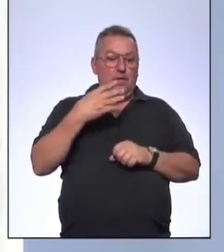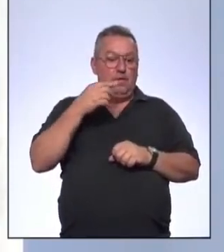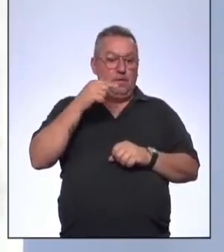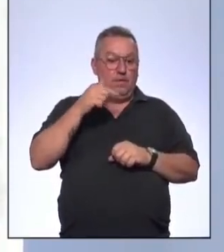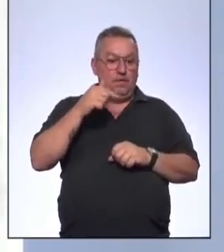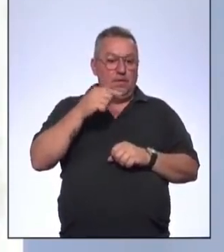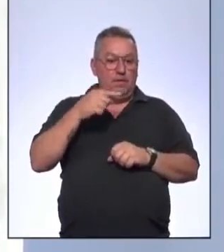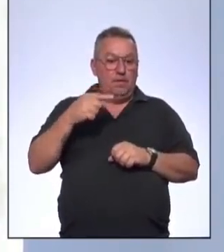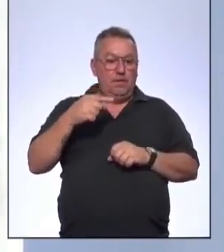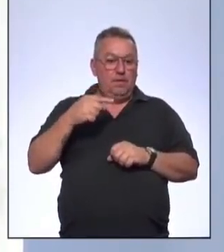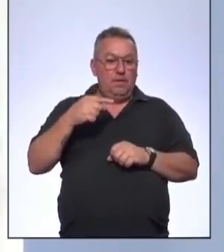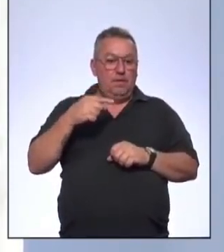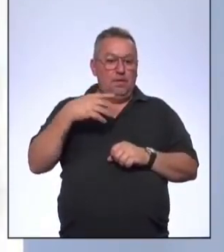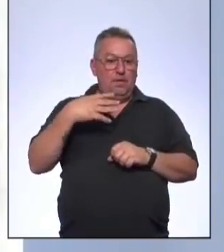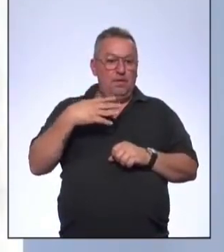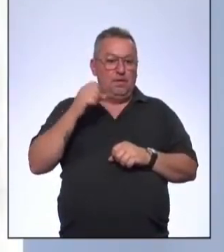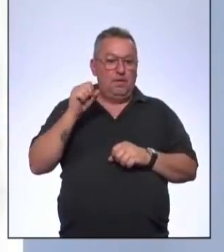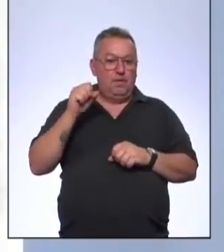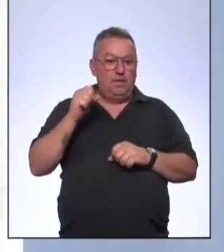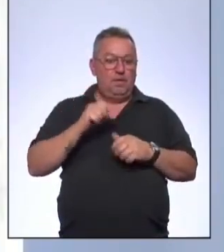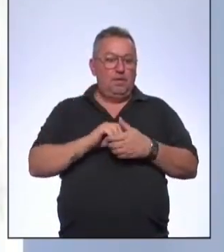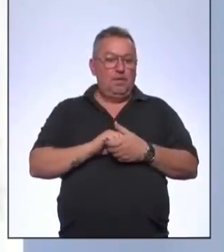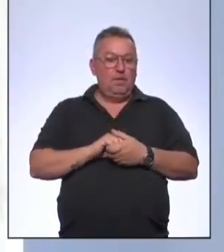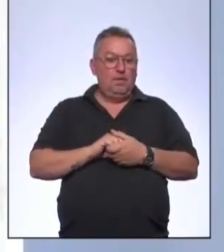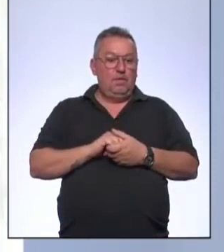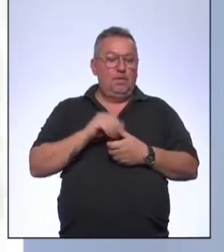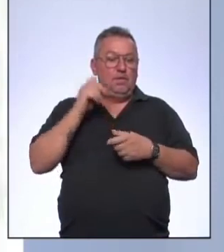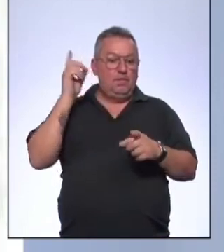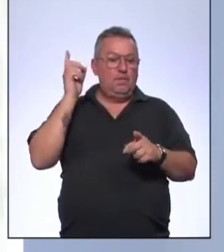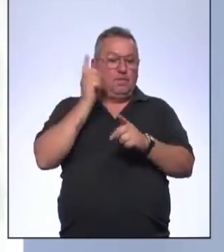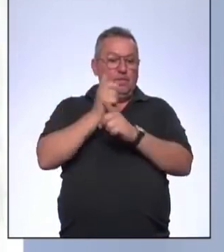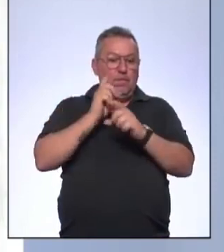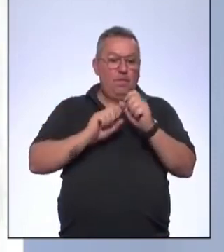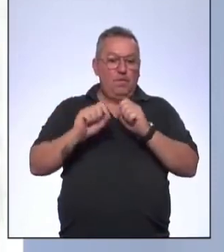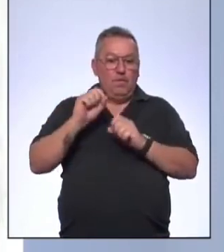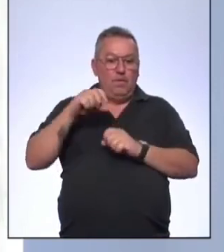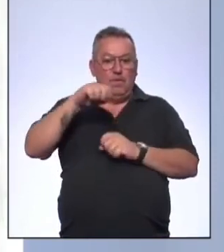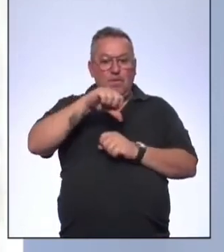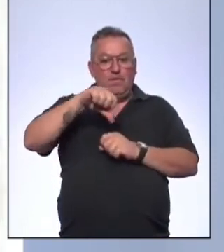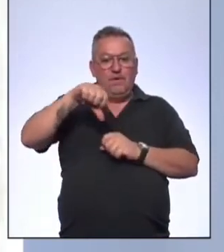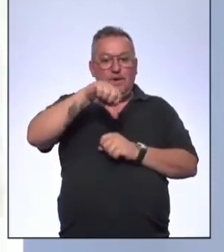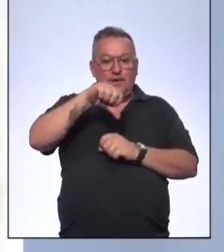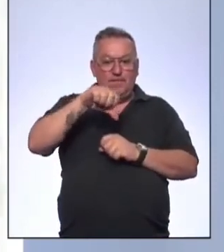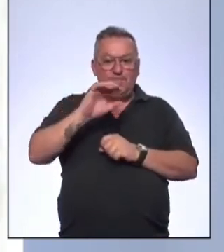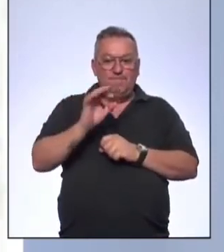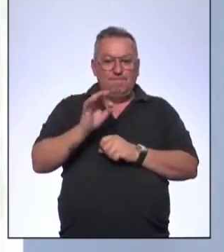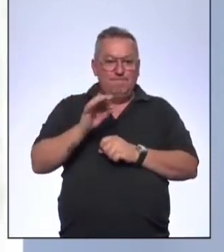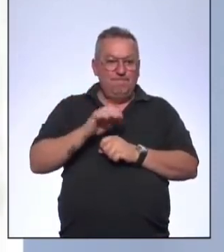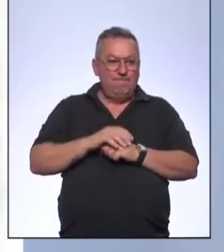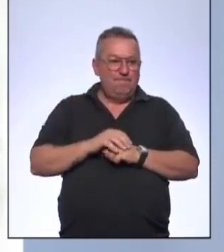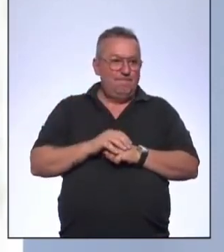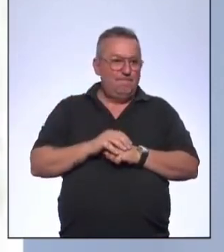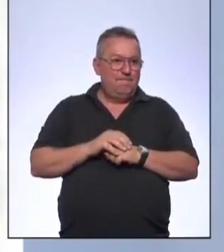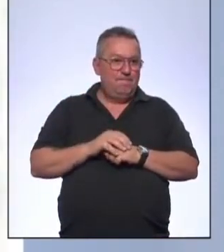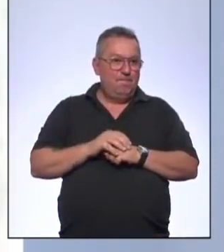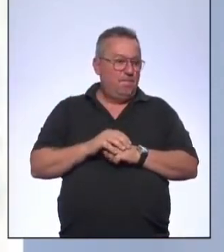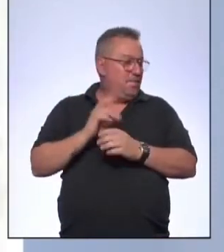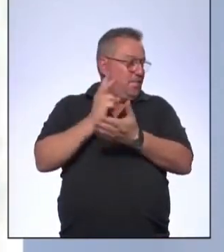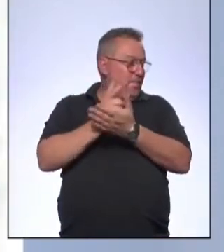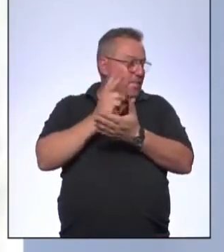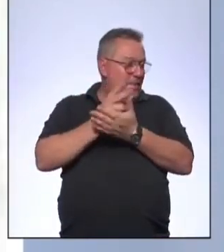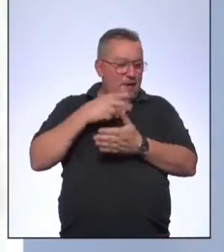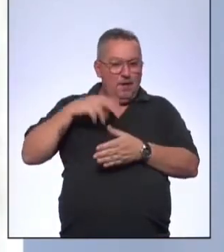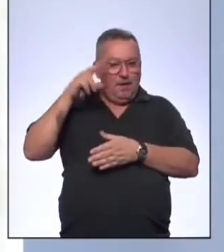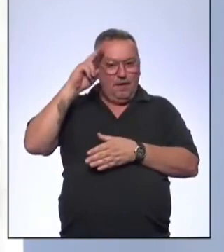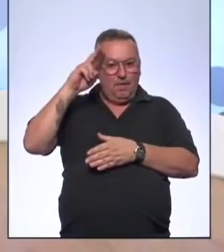147 menos 48. E aí eu vou encontrar lá os 99, né, Ale? Isso mesmo.